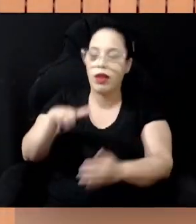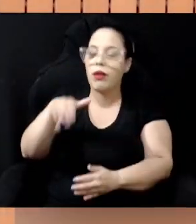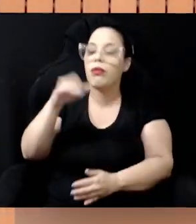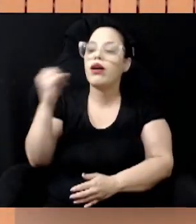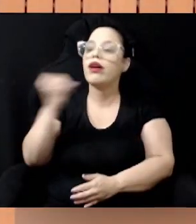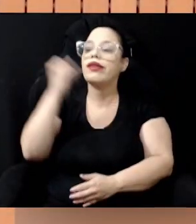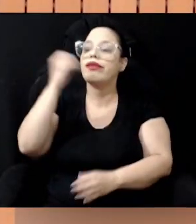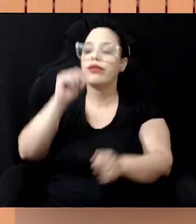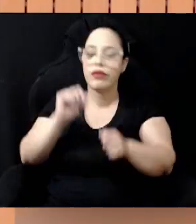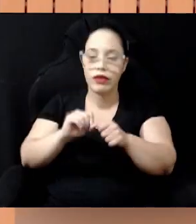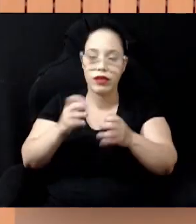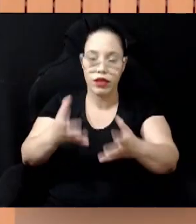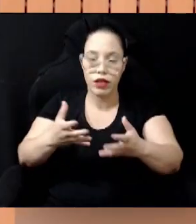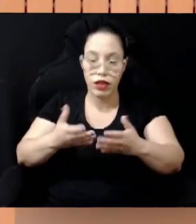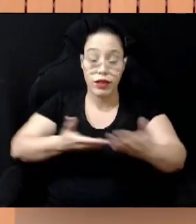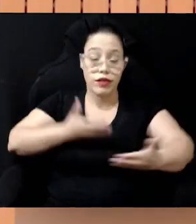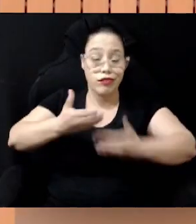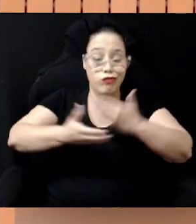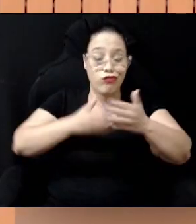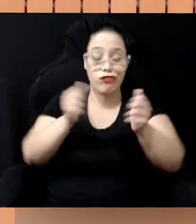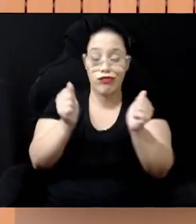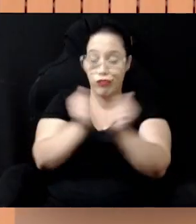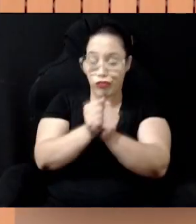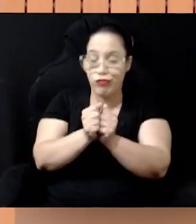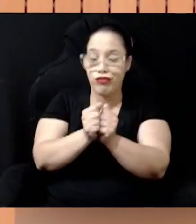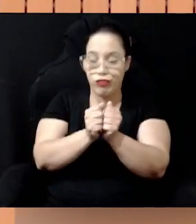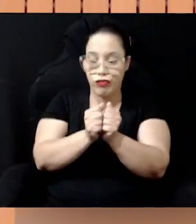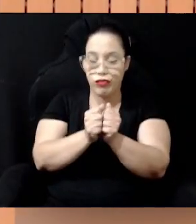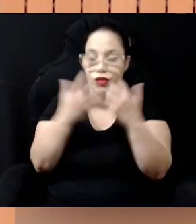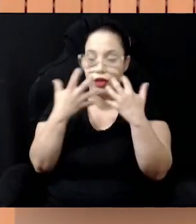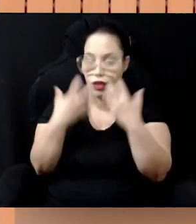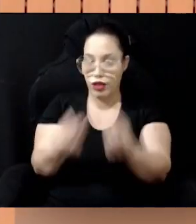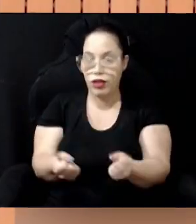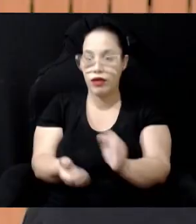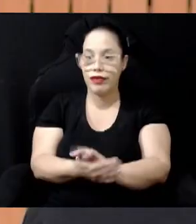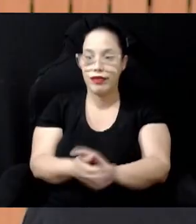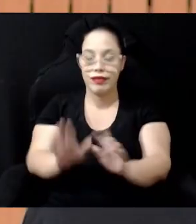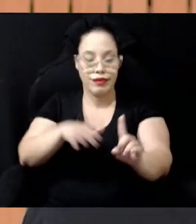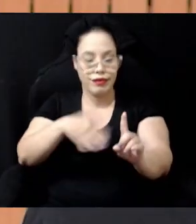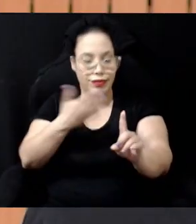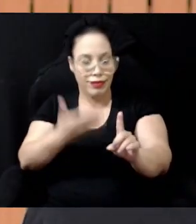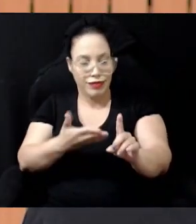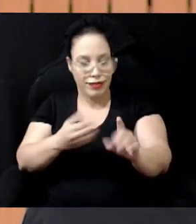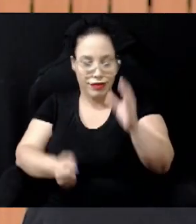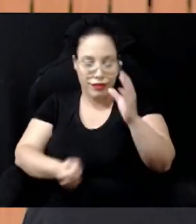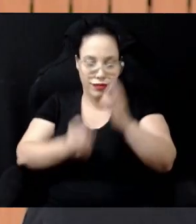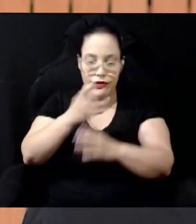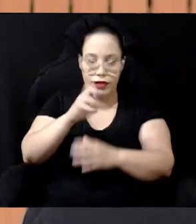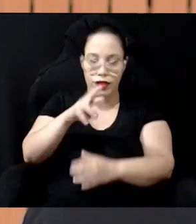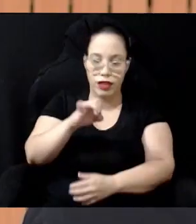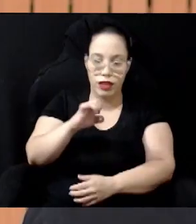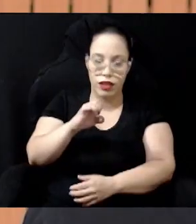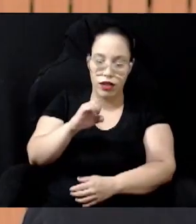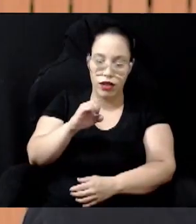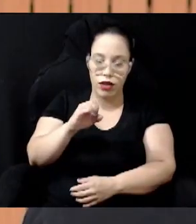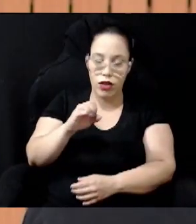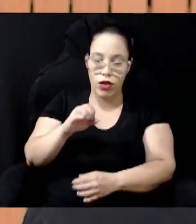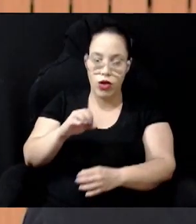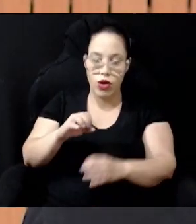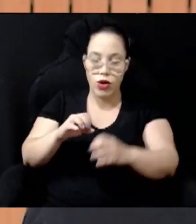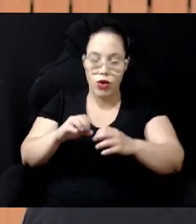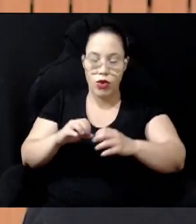mais importante te faz querer retribuir esse acolhimento o homenageado é fundador e CEO do grupo